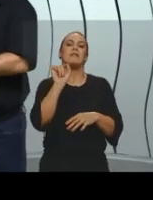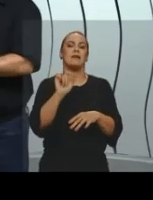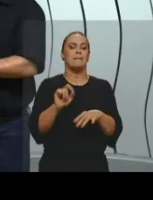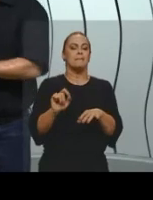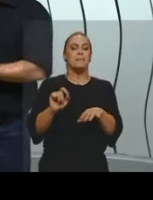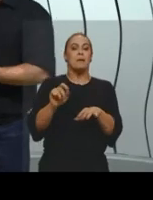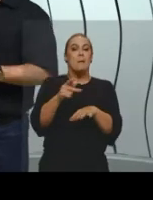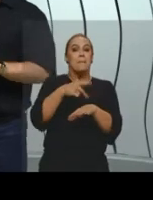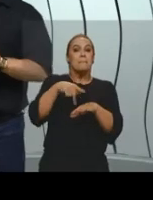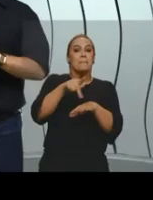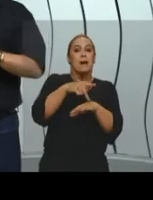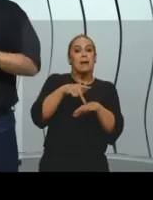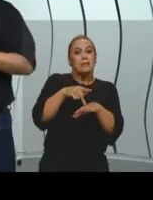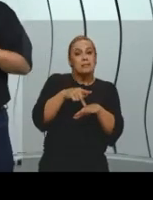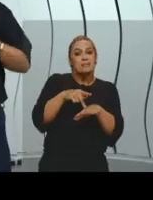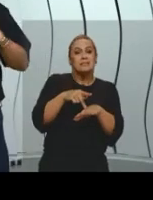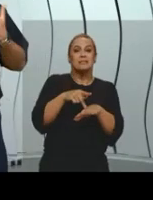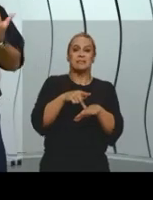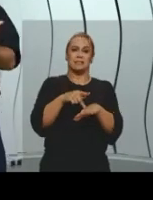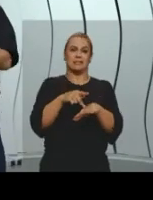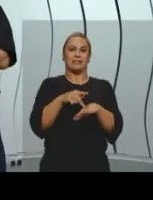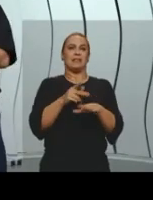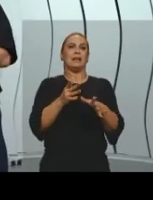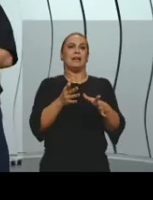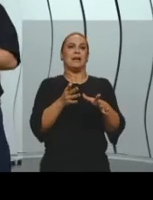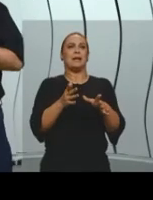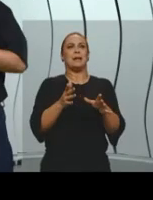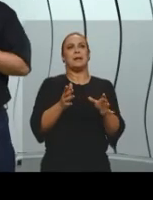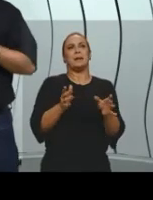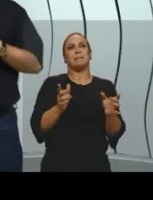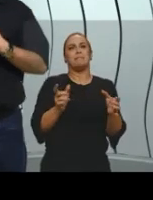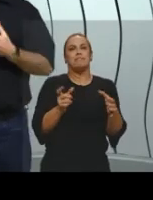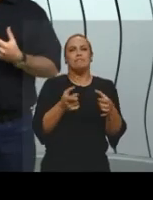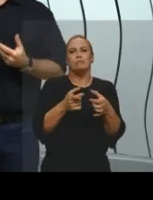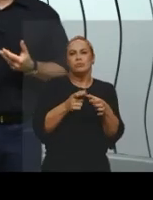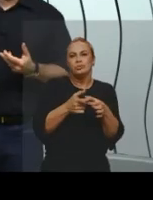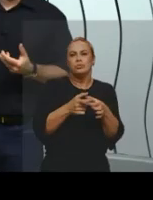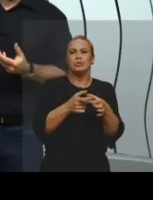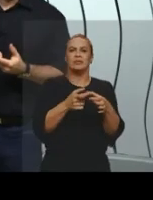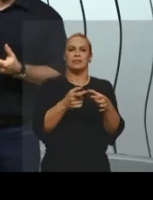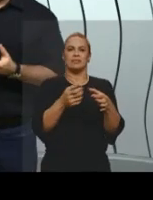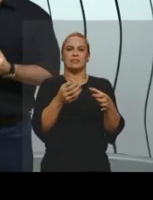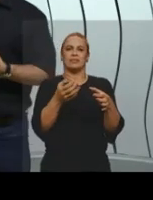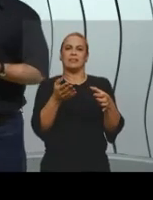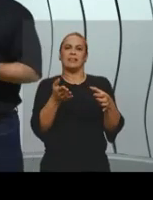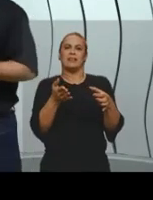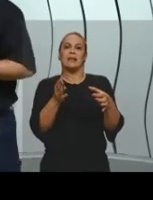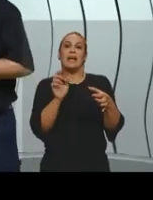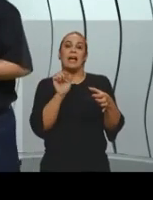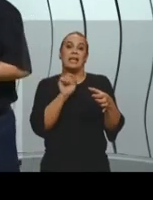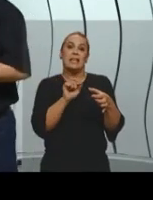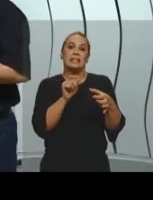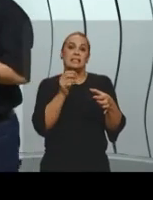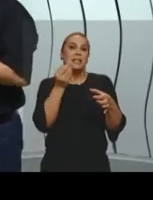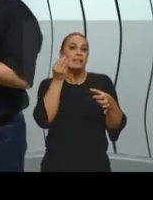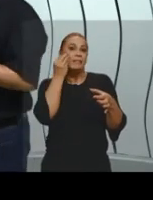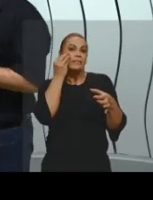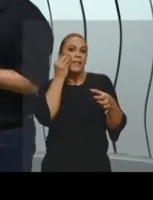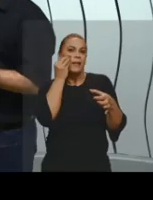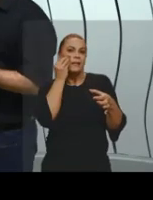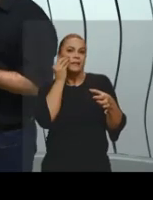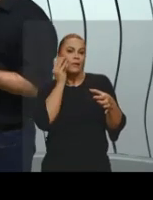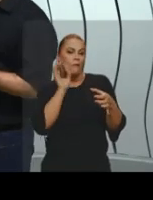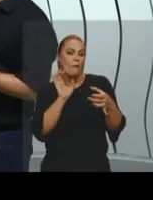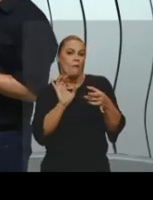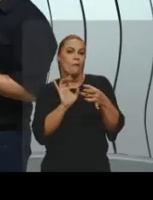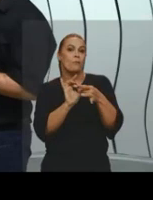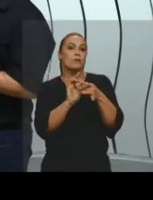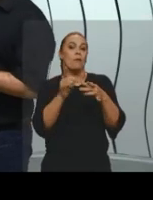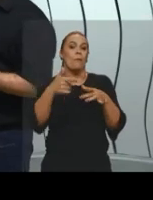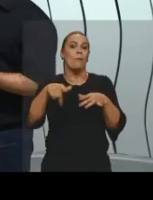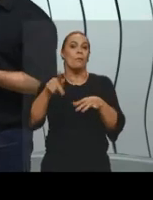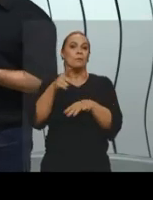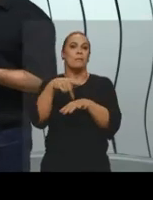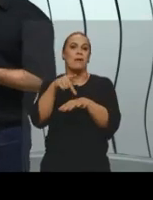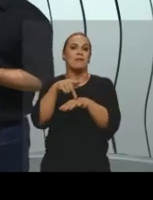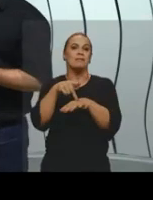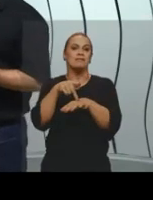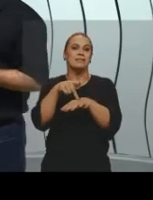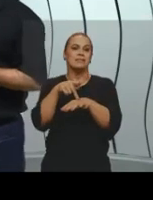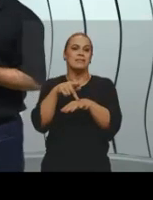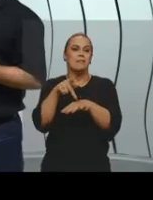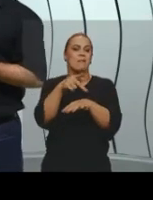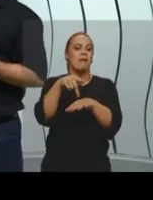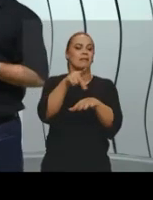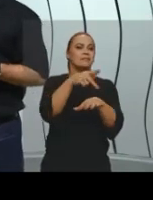em desenvolvimento, buscam se unir, buscam se fortalecer. E aí, conseguindo, dessa